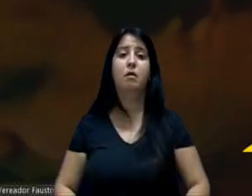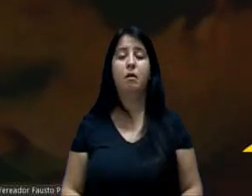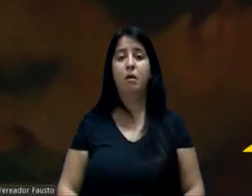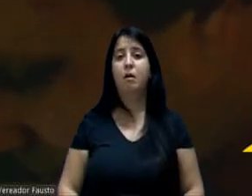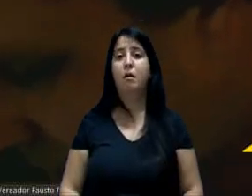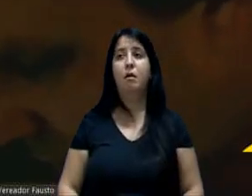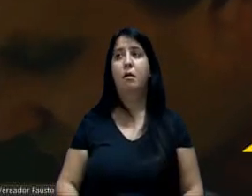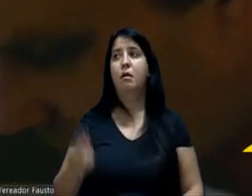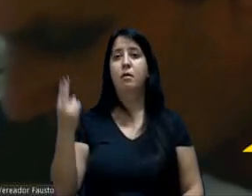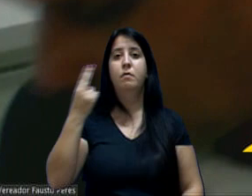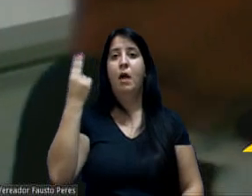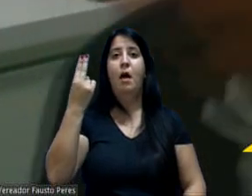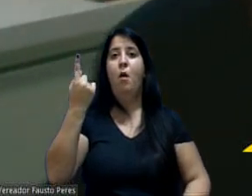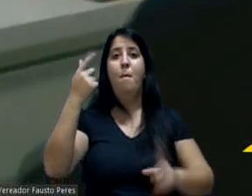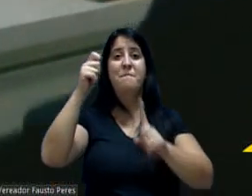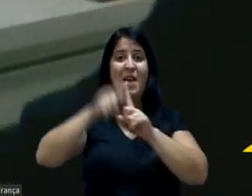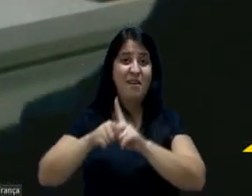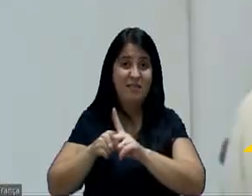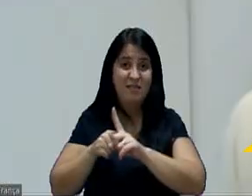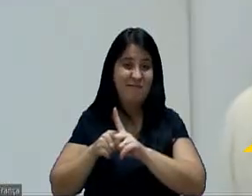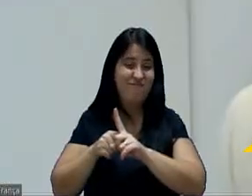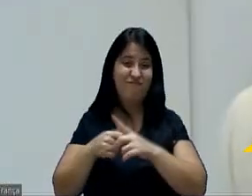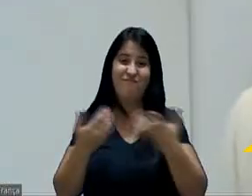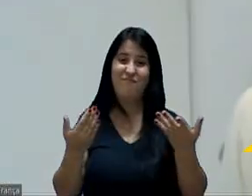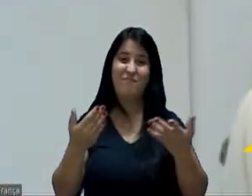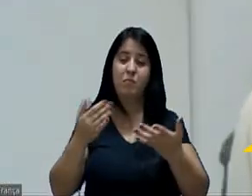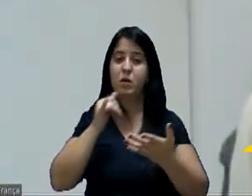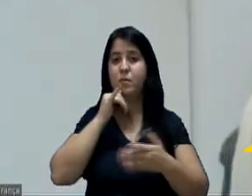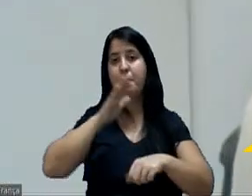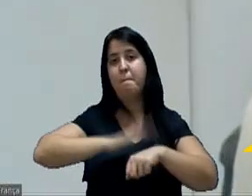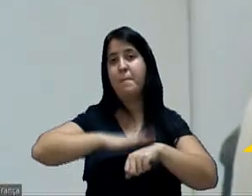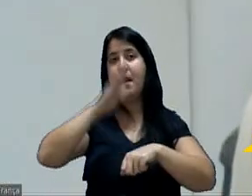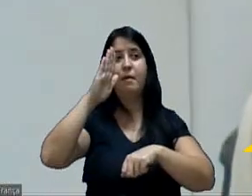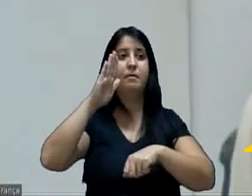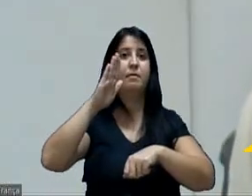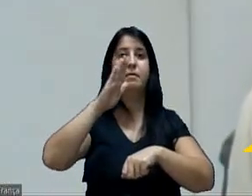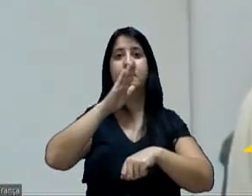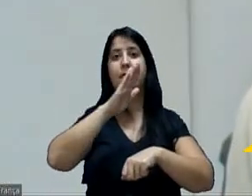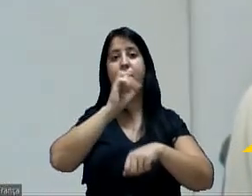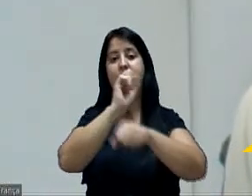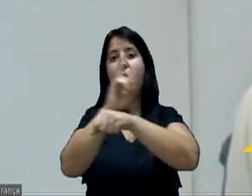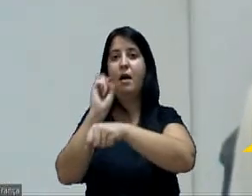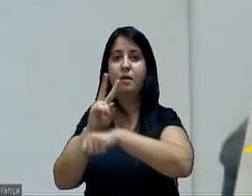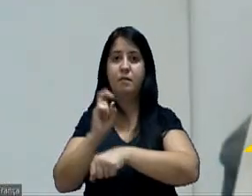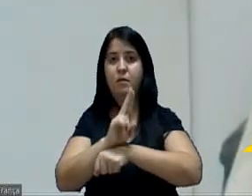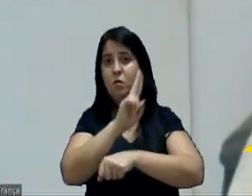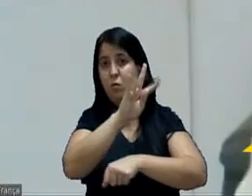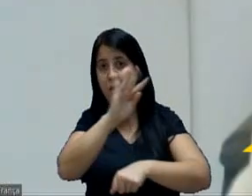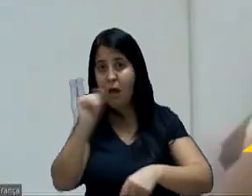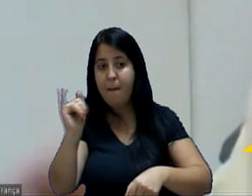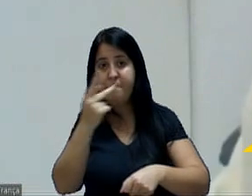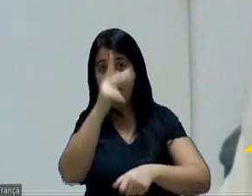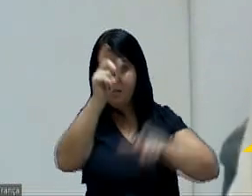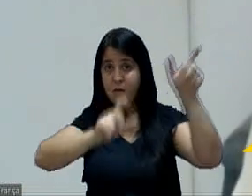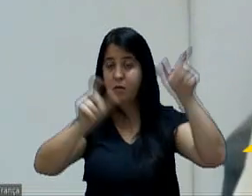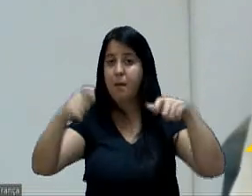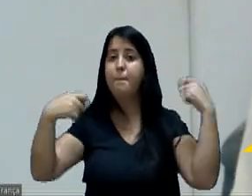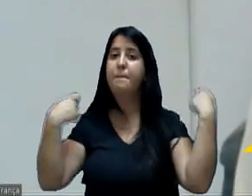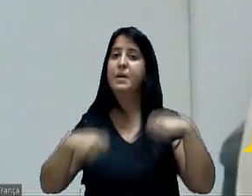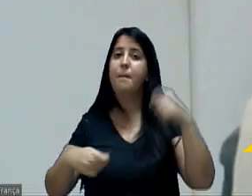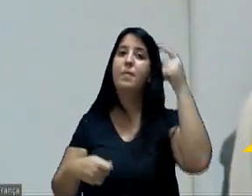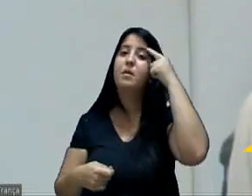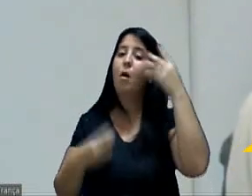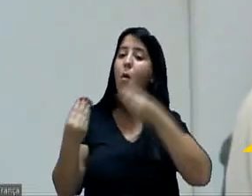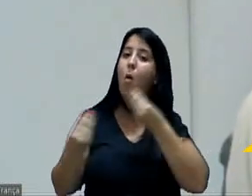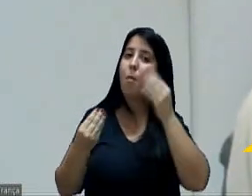não aguenta um mês se for abrir mais 100 leitos de UTI para atender essas pessoas. Entendeu? Tem que ser pensado, eu não sei qual a solução.